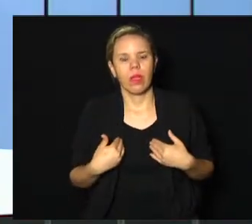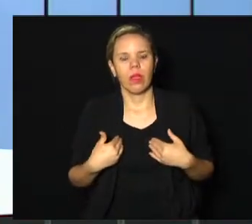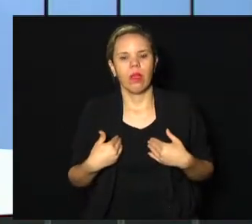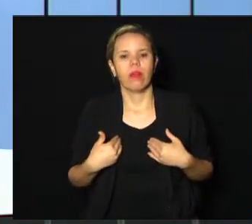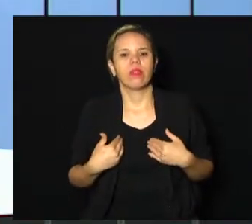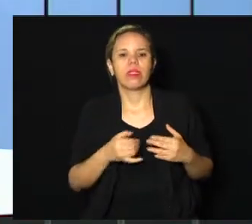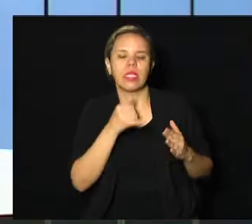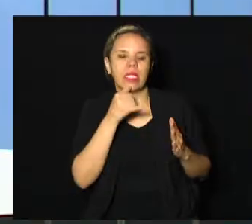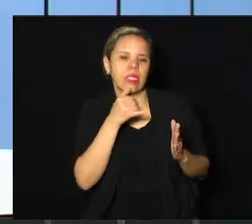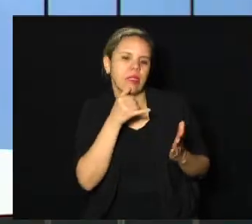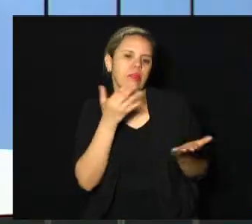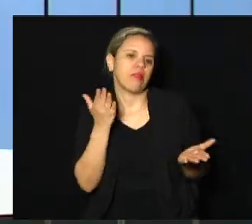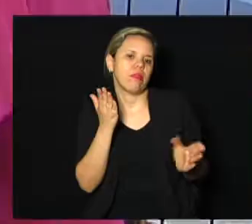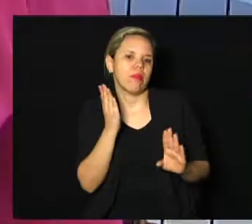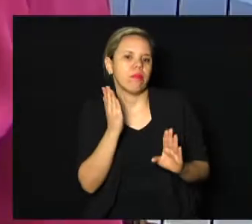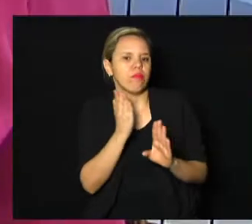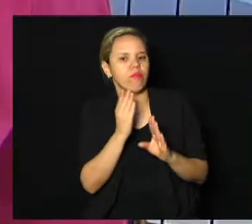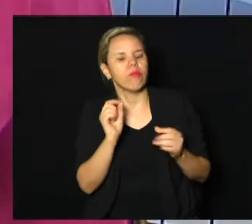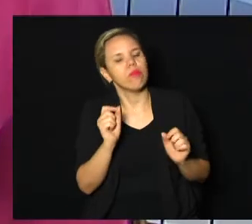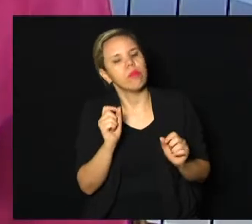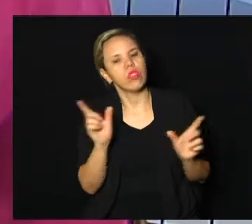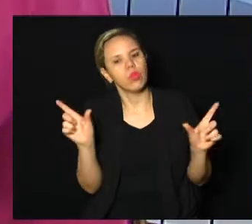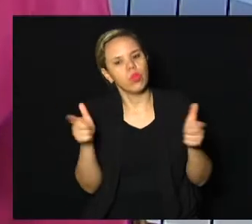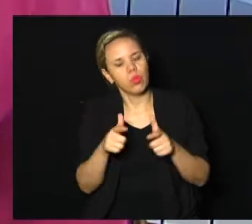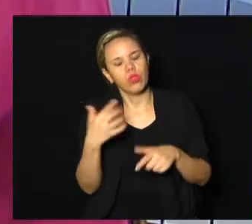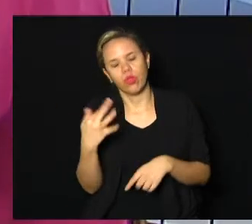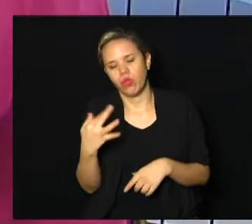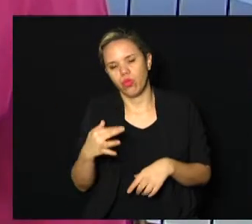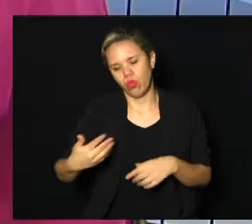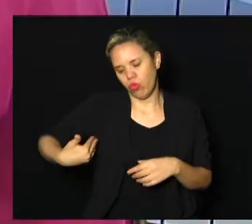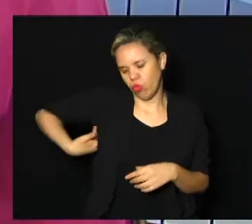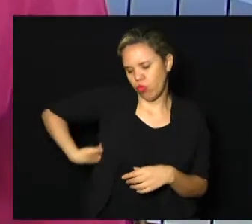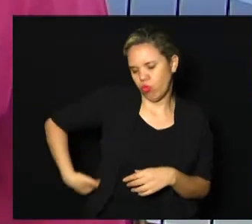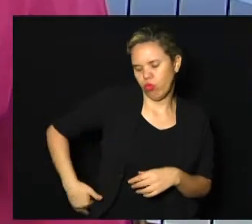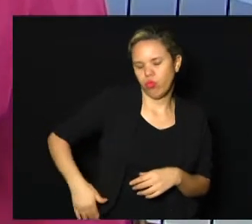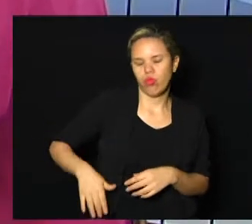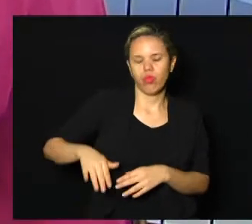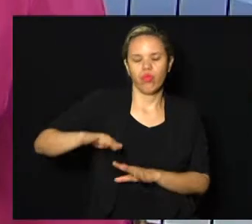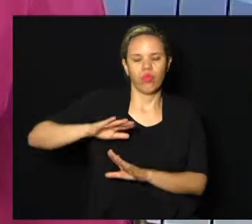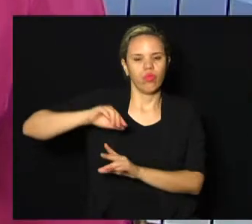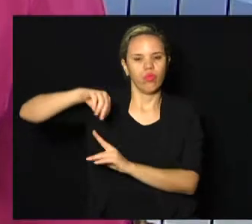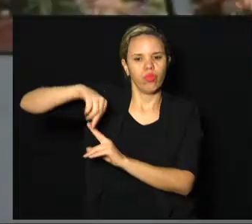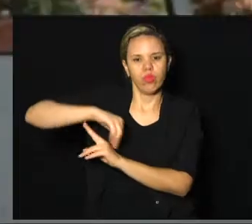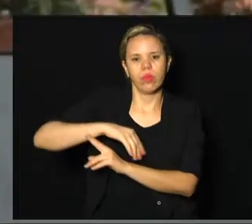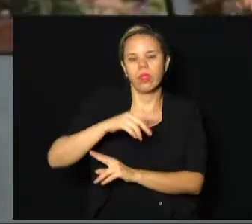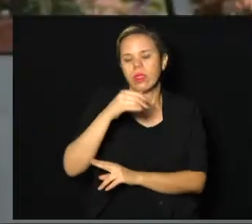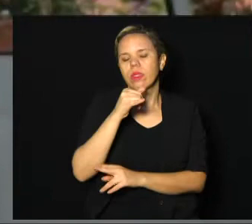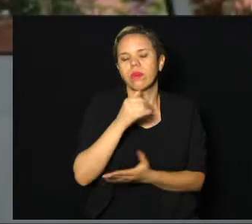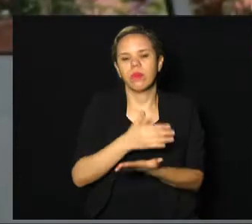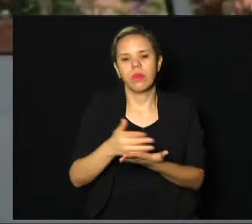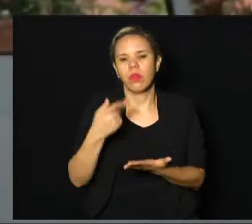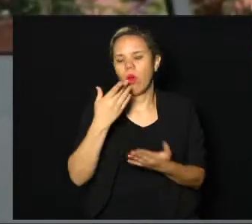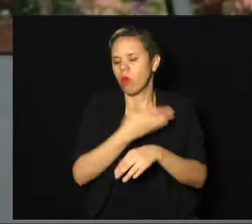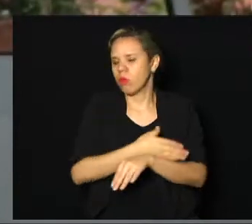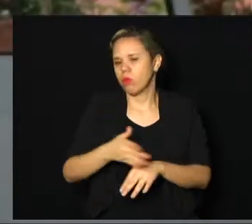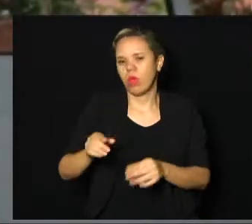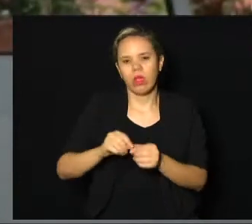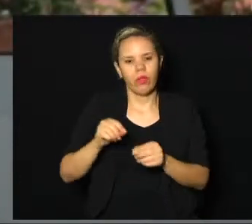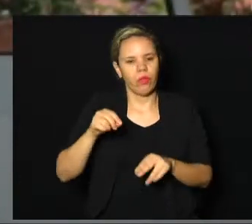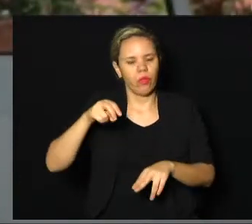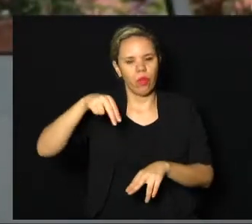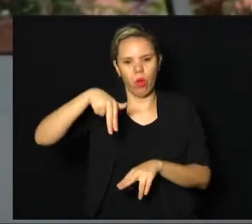tão confortável assim, mas diminui a dor na coluna. No começo, se você pegar uma pessoa que não está acostumada a manter a